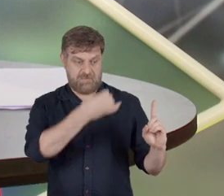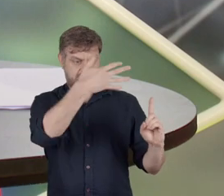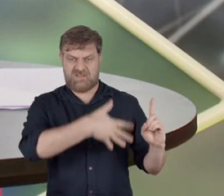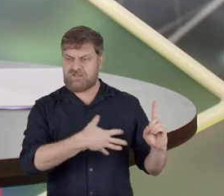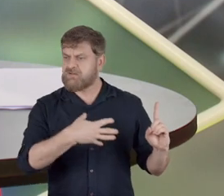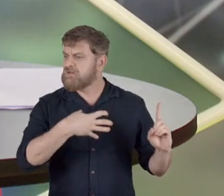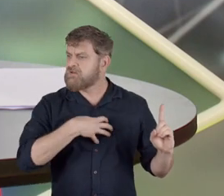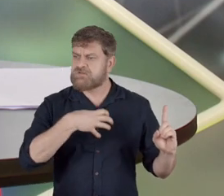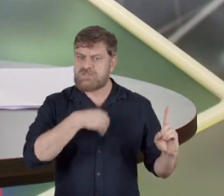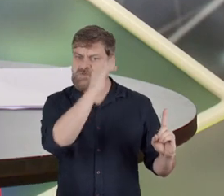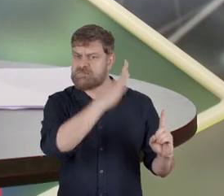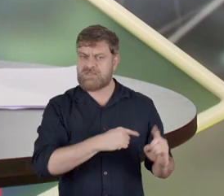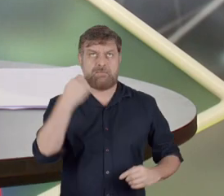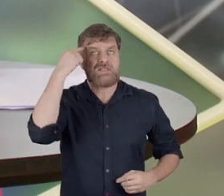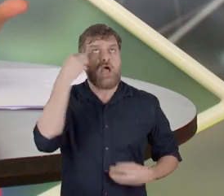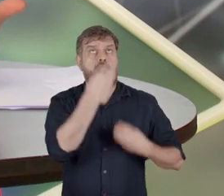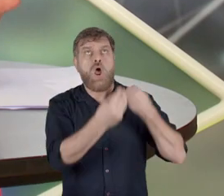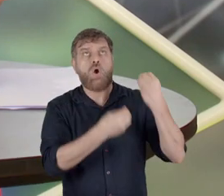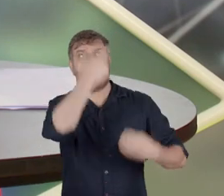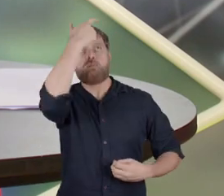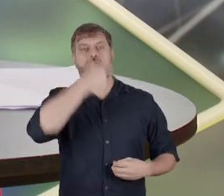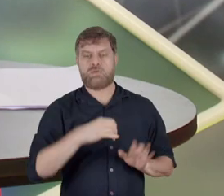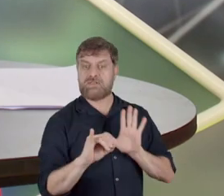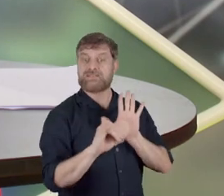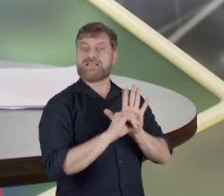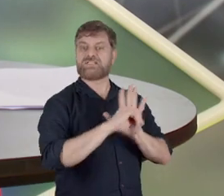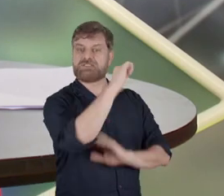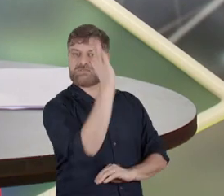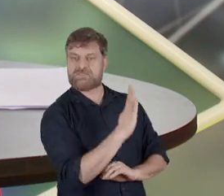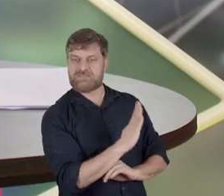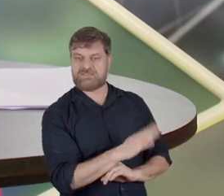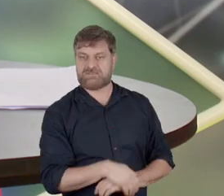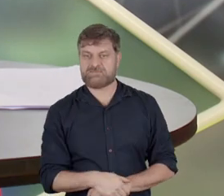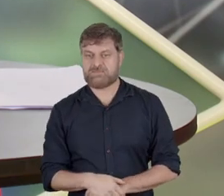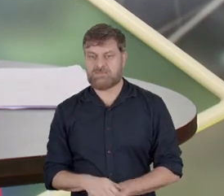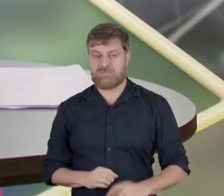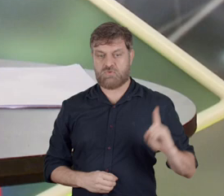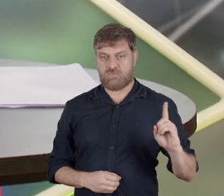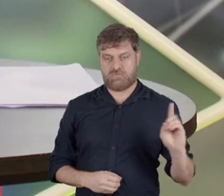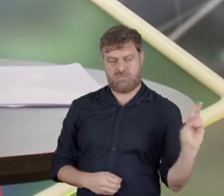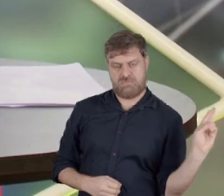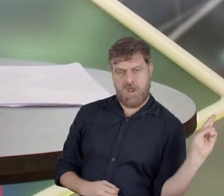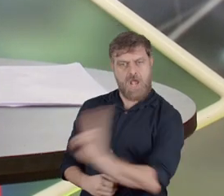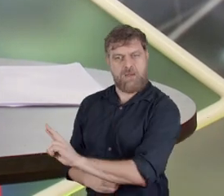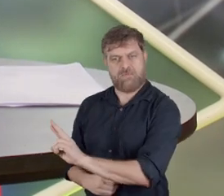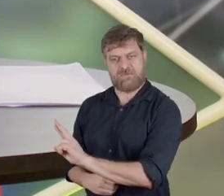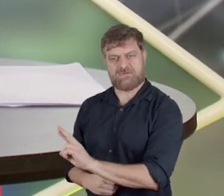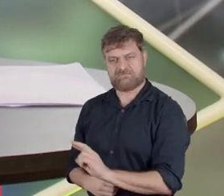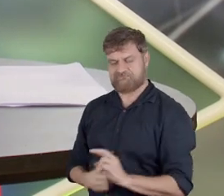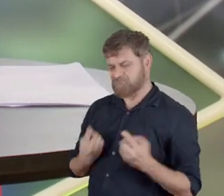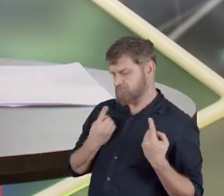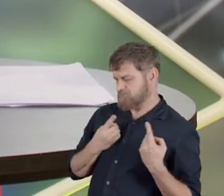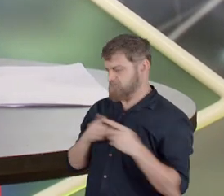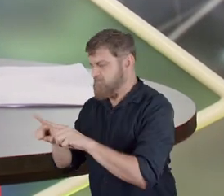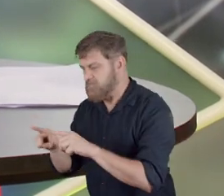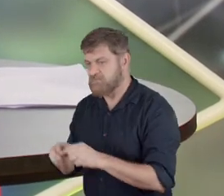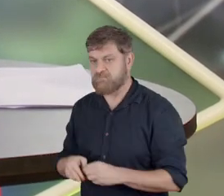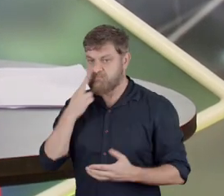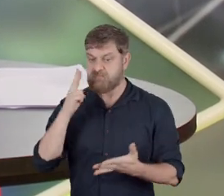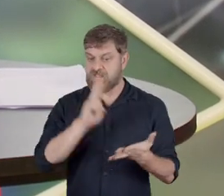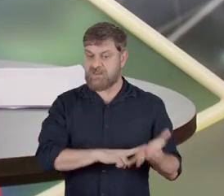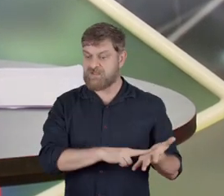era ser brasileiro, mas pensar como ser brasileiro. E aí Drummond responde de um jeito bem, digamos, cortante para o Mário a seguinte